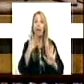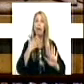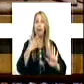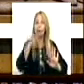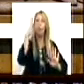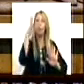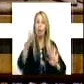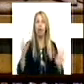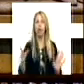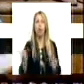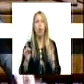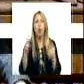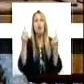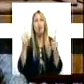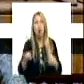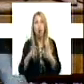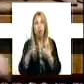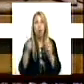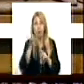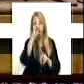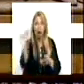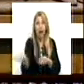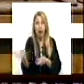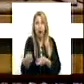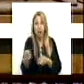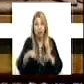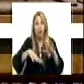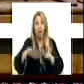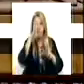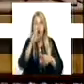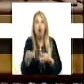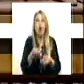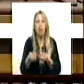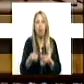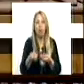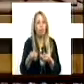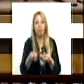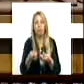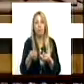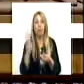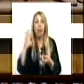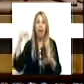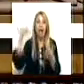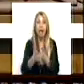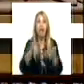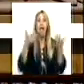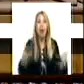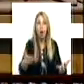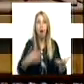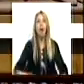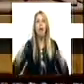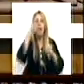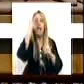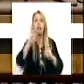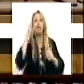governados por uma carroça telecomandada. O pior é que até hoje ninguém conseguiu saber quem era o dono do comando.